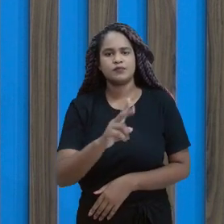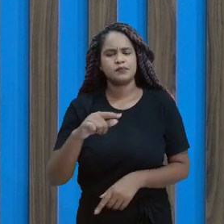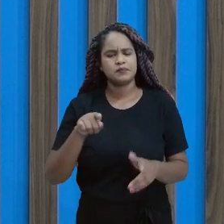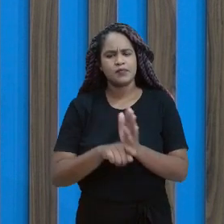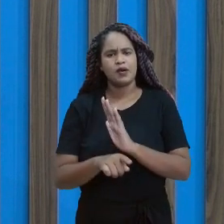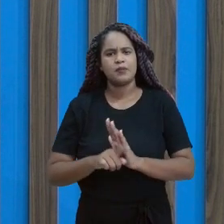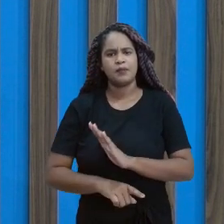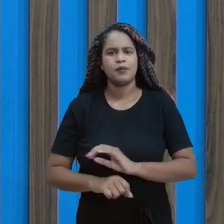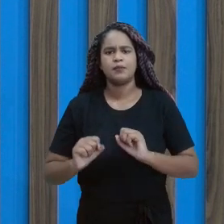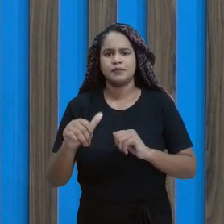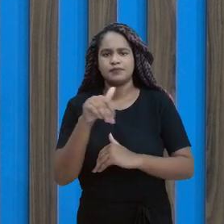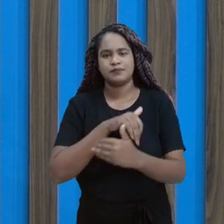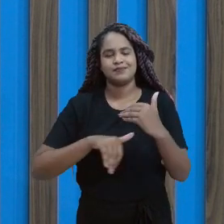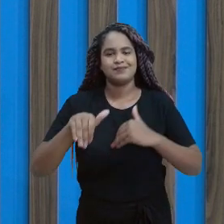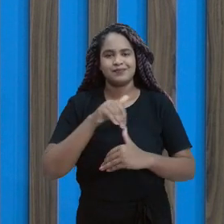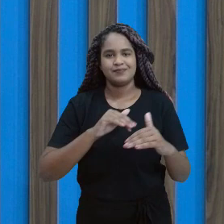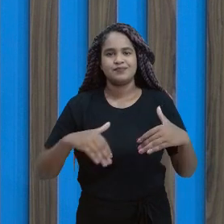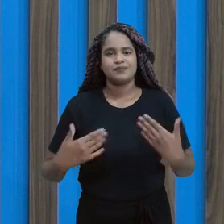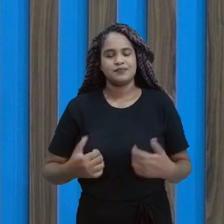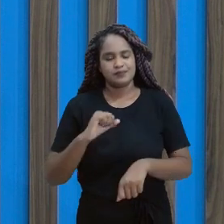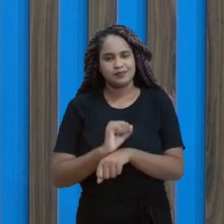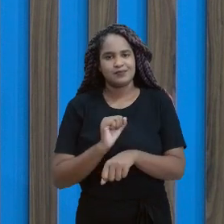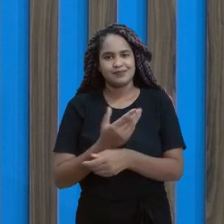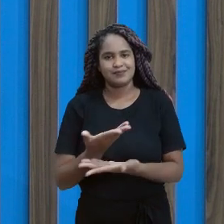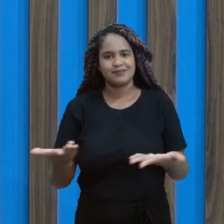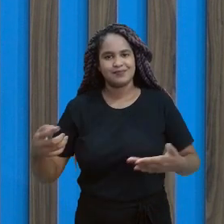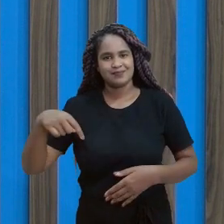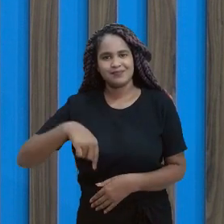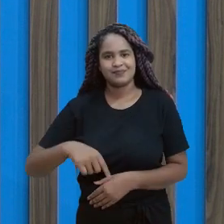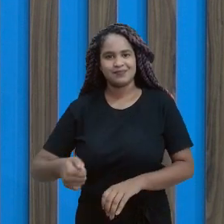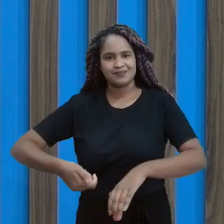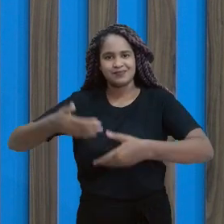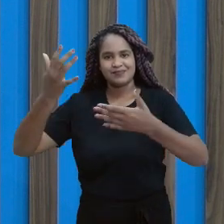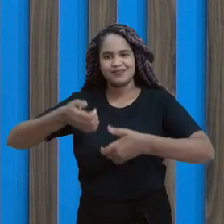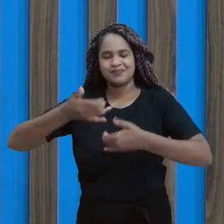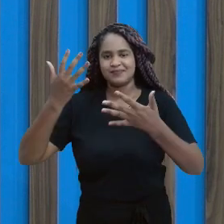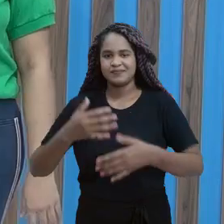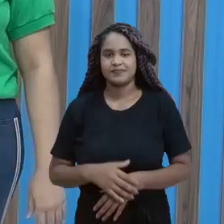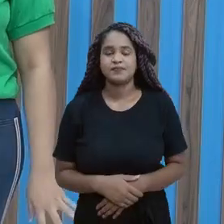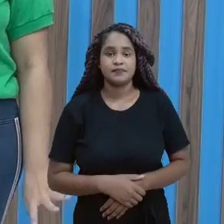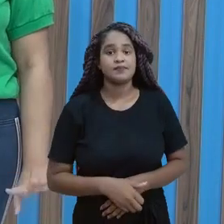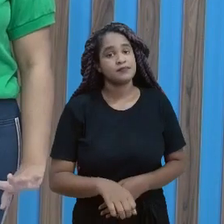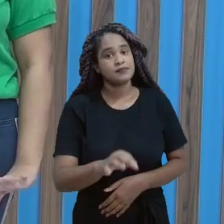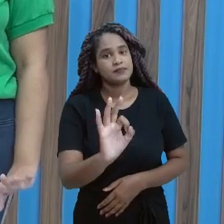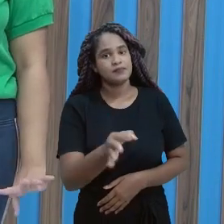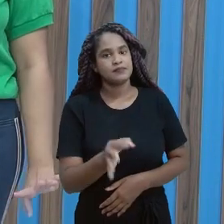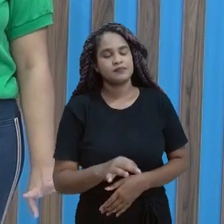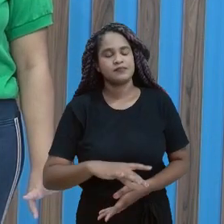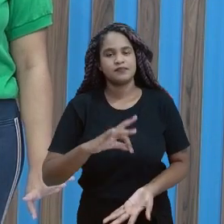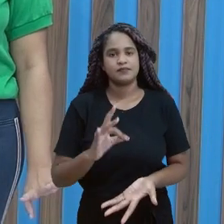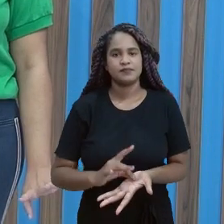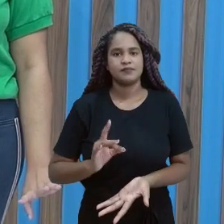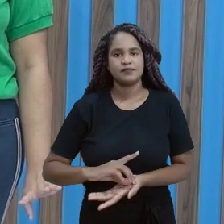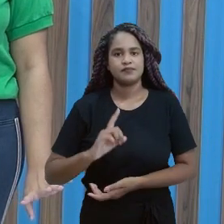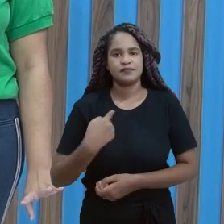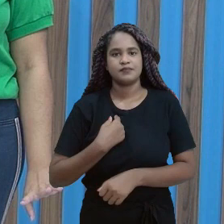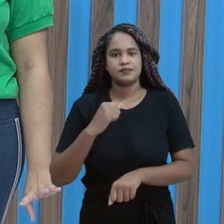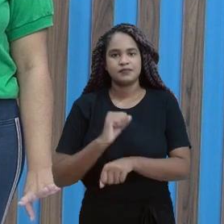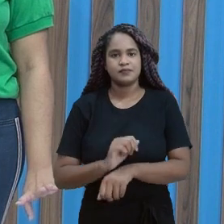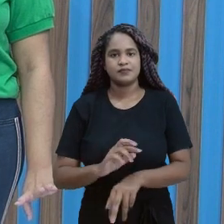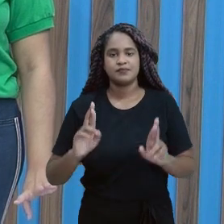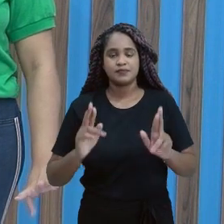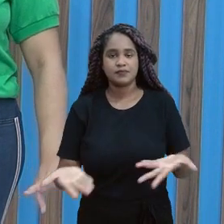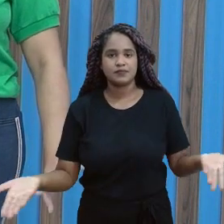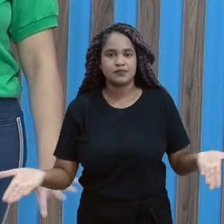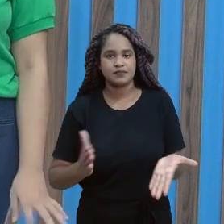perguntem, participem. Aguardo vocês aqui no chat, tá bom? Isso, aguardamos todos ansiosamente, ó, quem faz